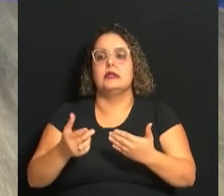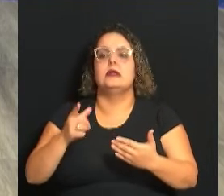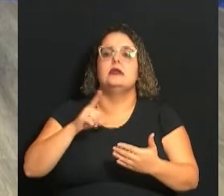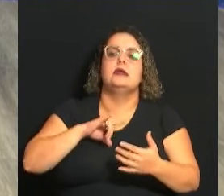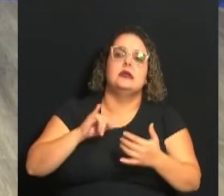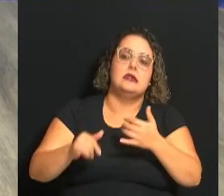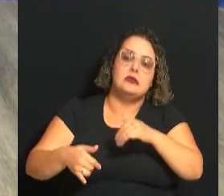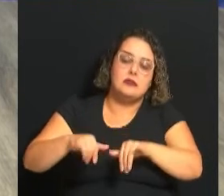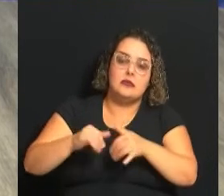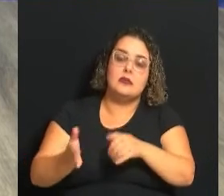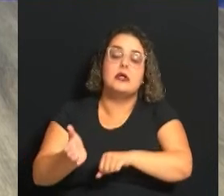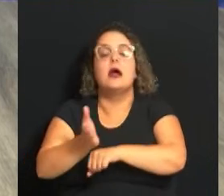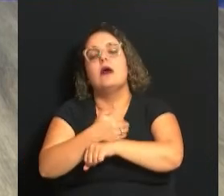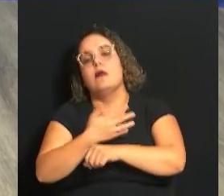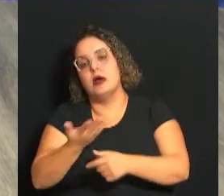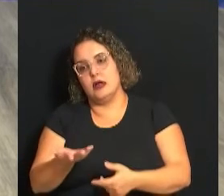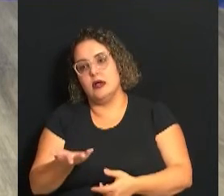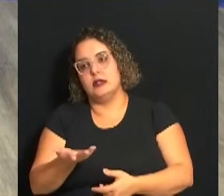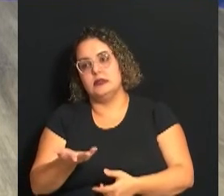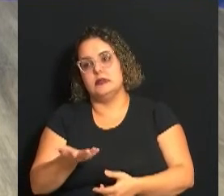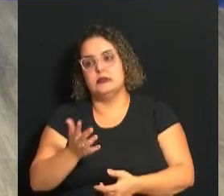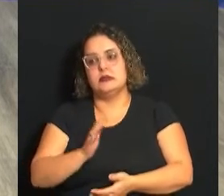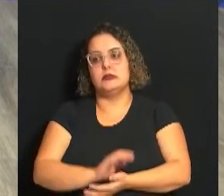a rádio antes?